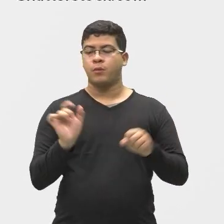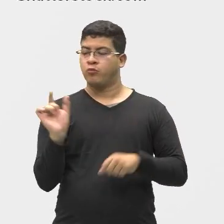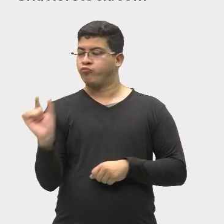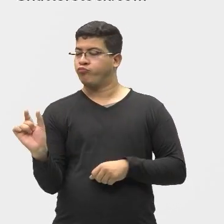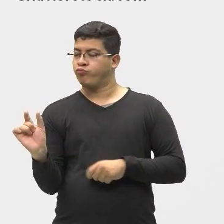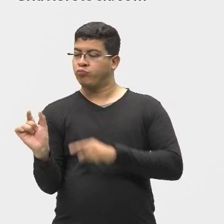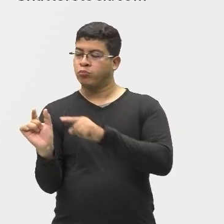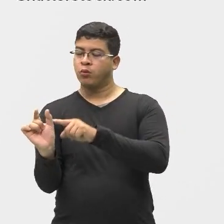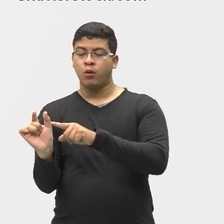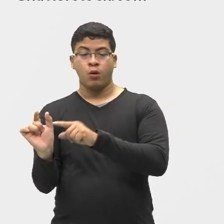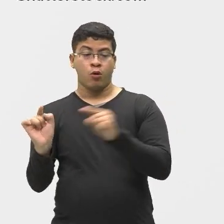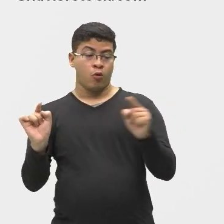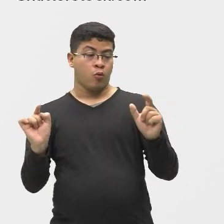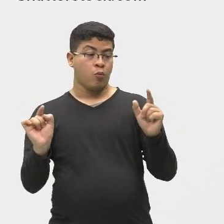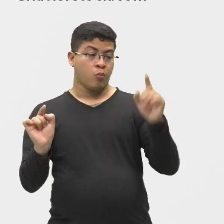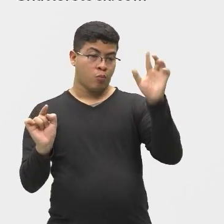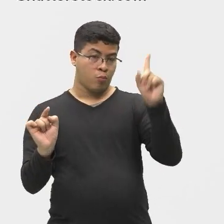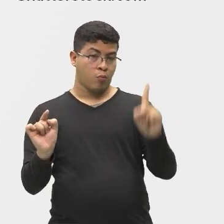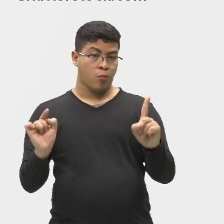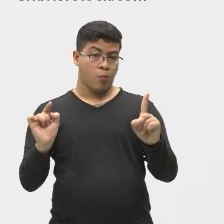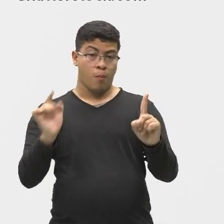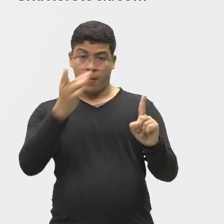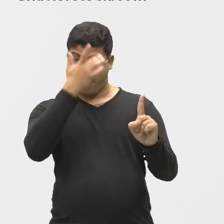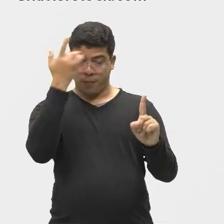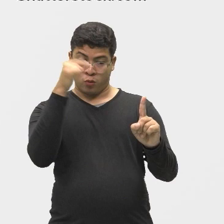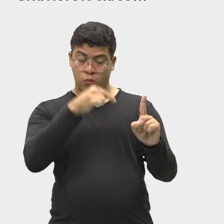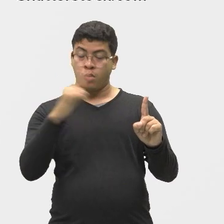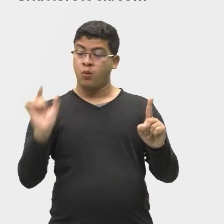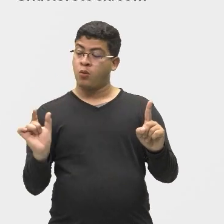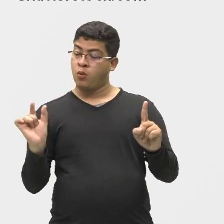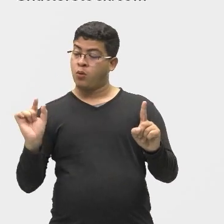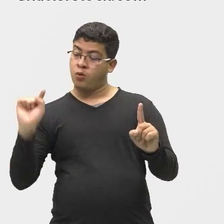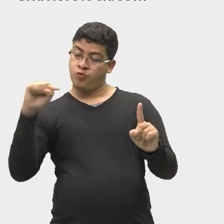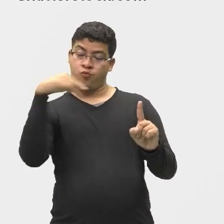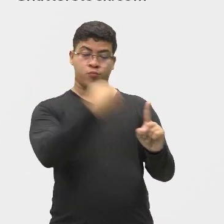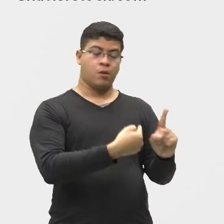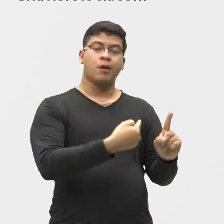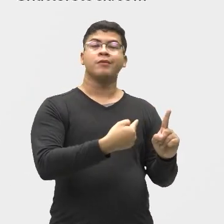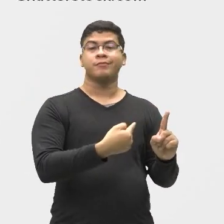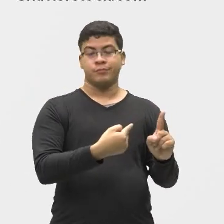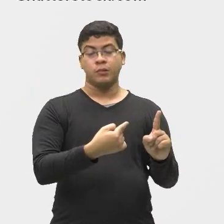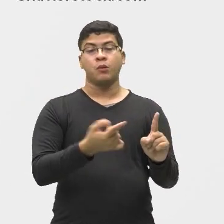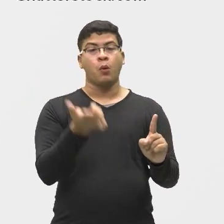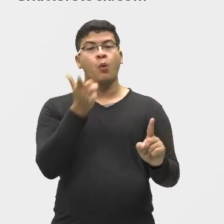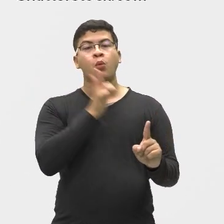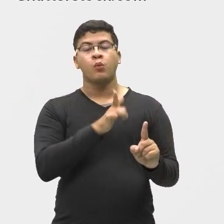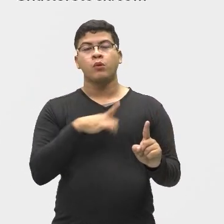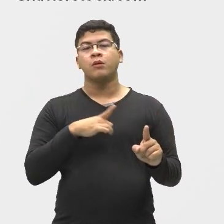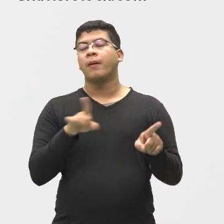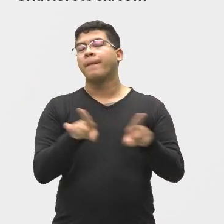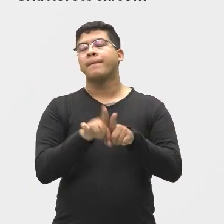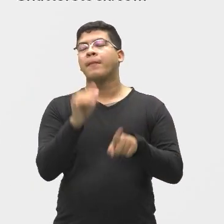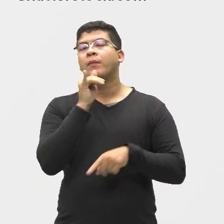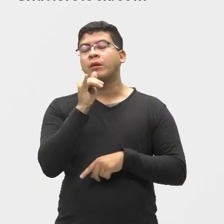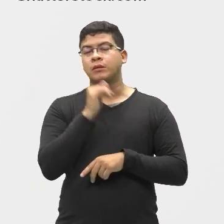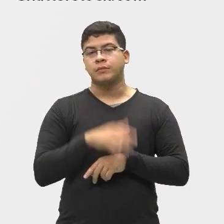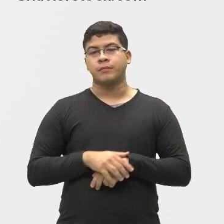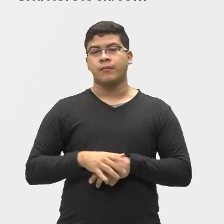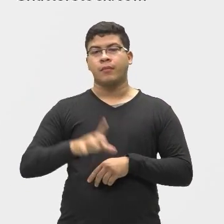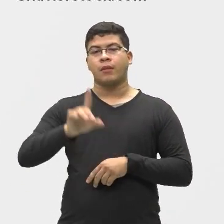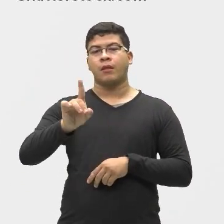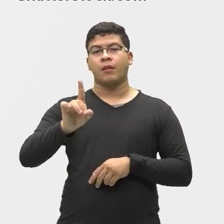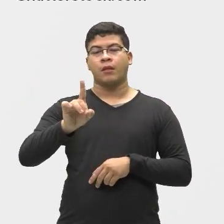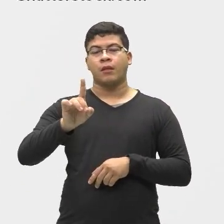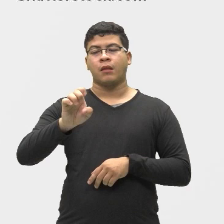protozoários, vetores que podem levar vírus, como é o caso da dengue, né? A gente já sabe que da dengue é o mosquito, né? O